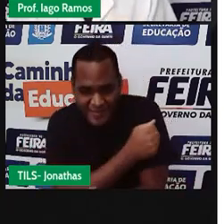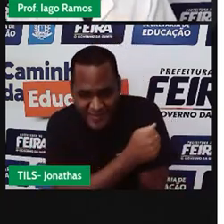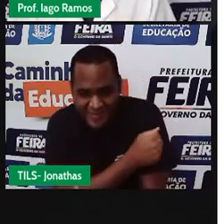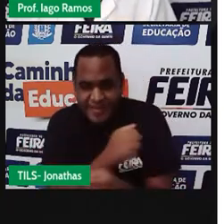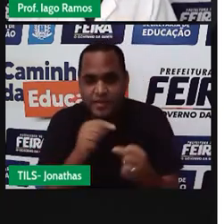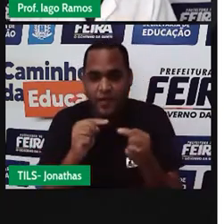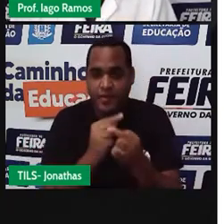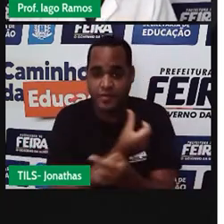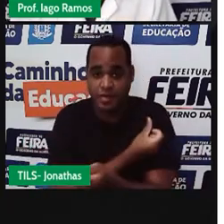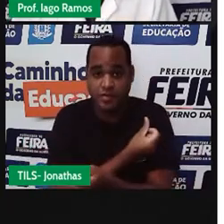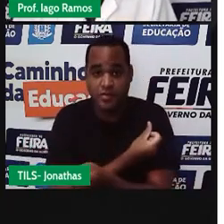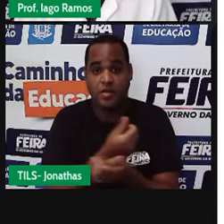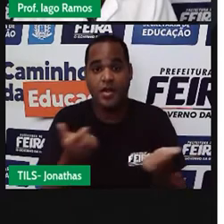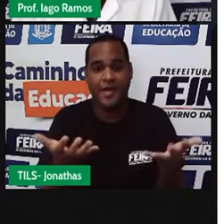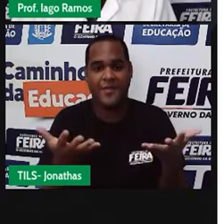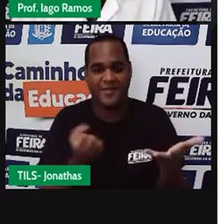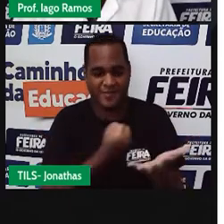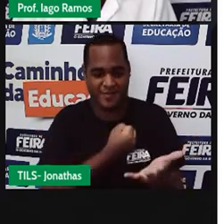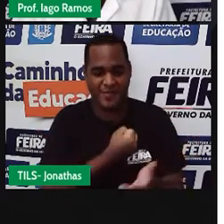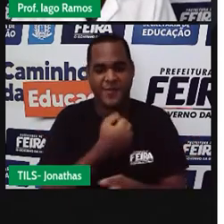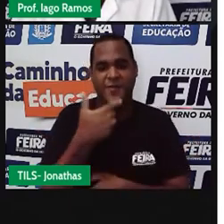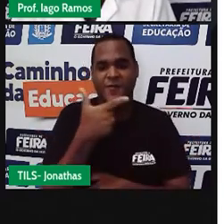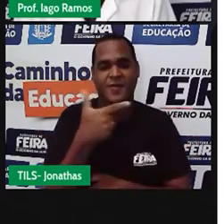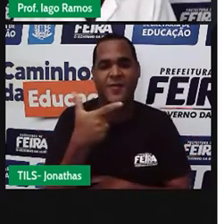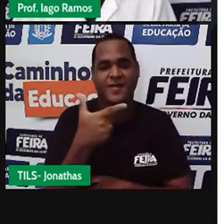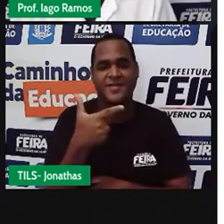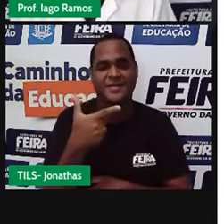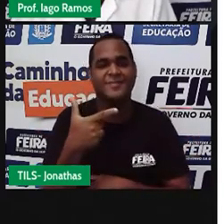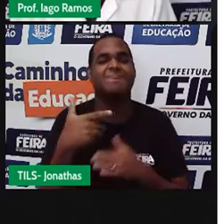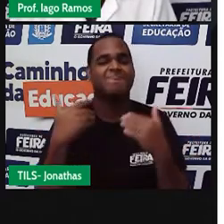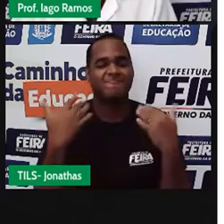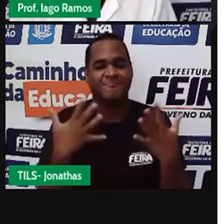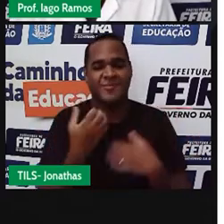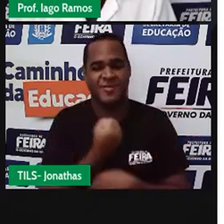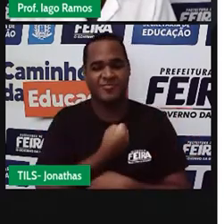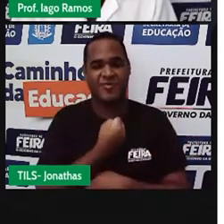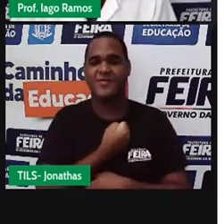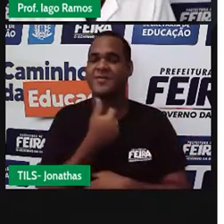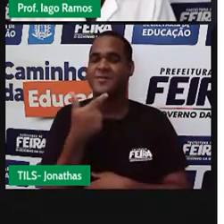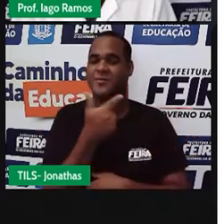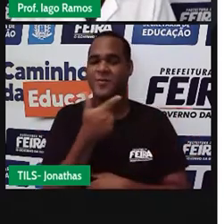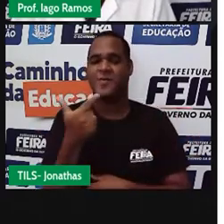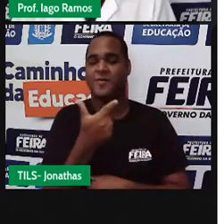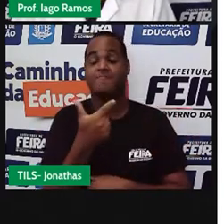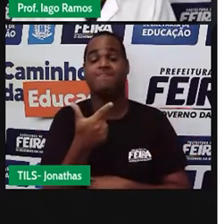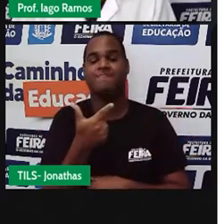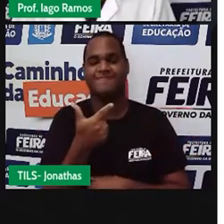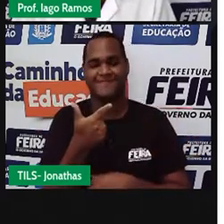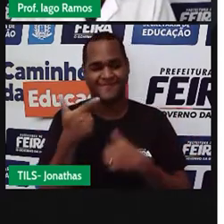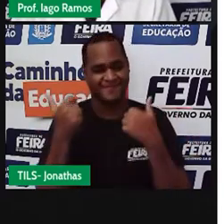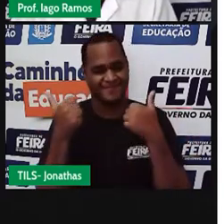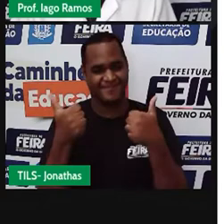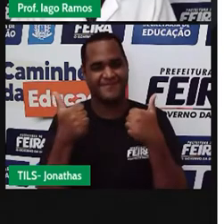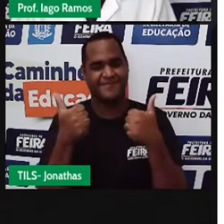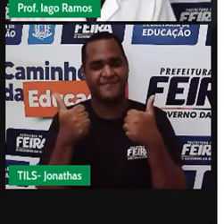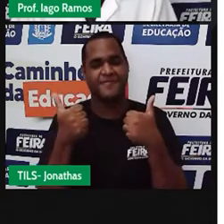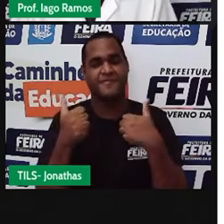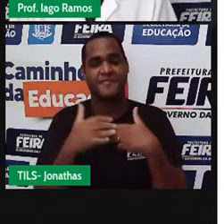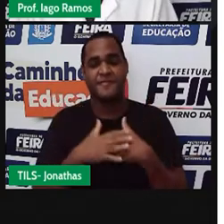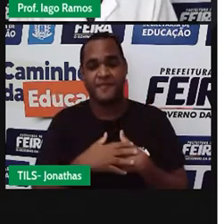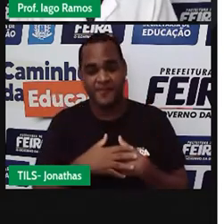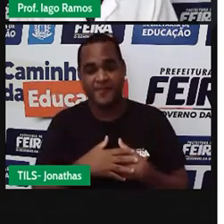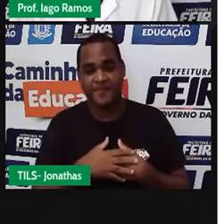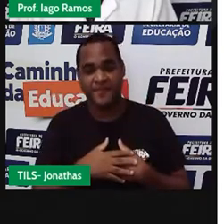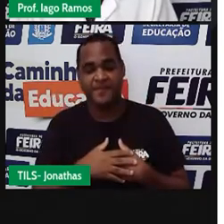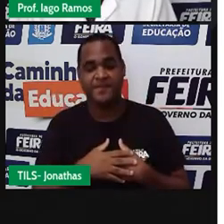essa é a vigésima segunda aula é aula de número 22 Tudo